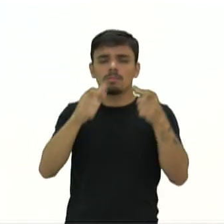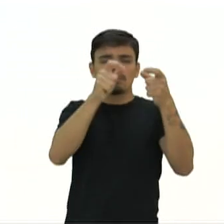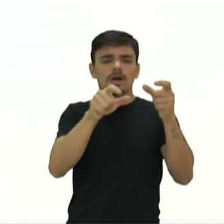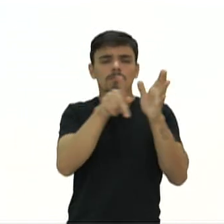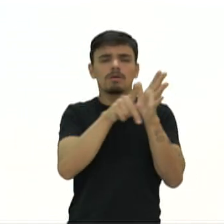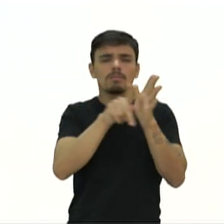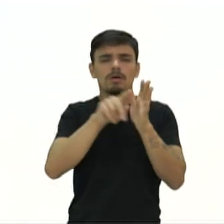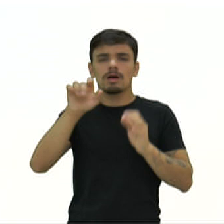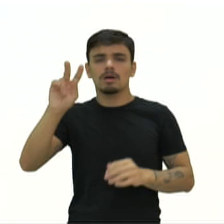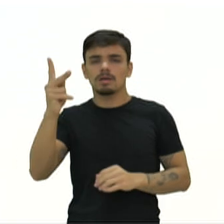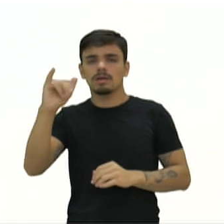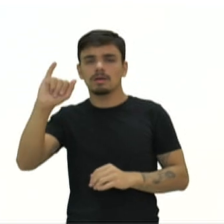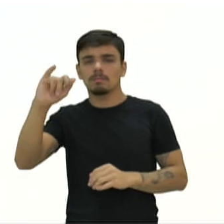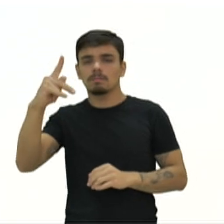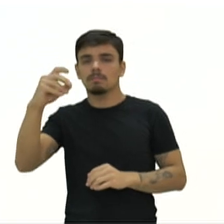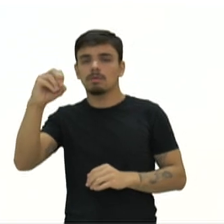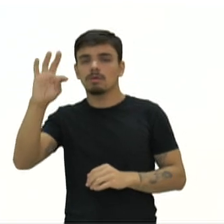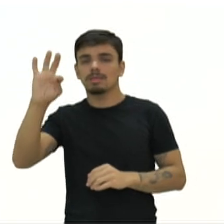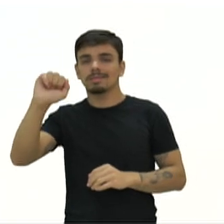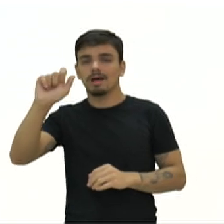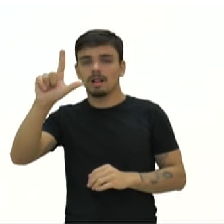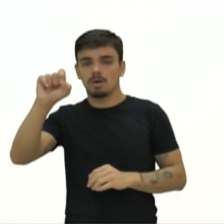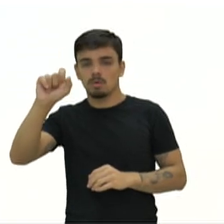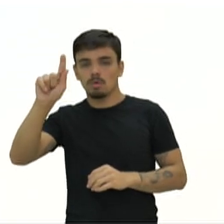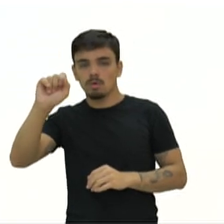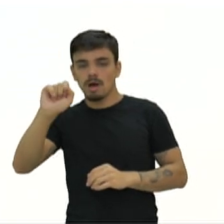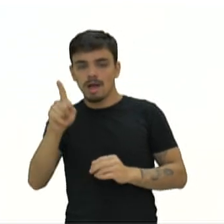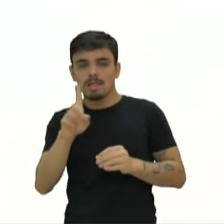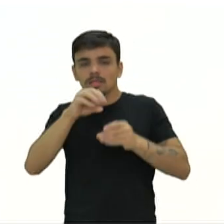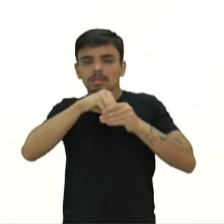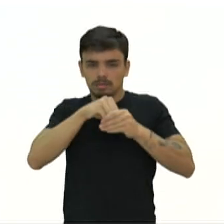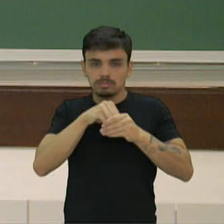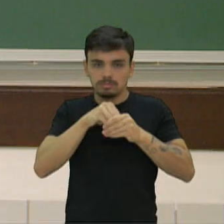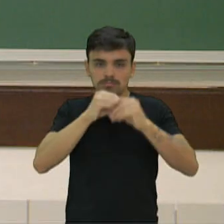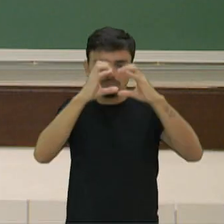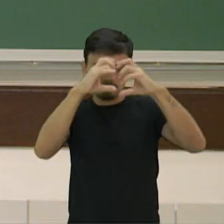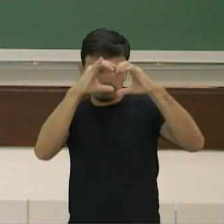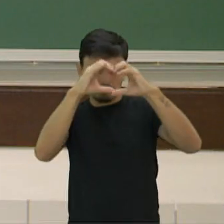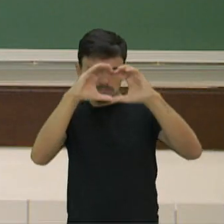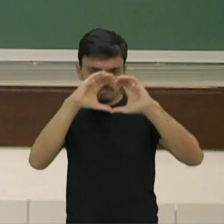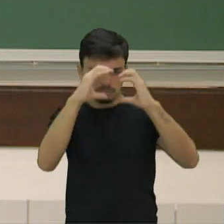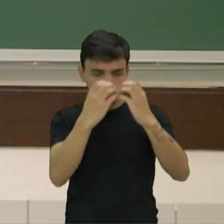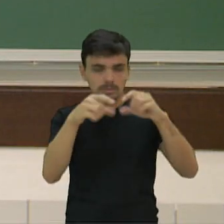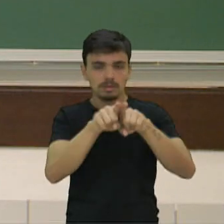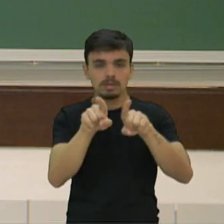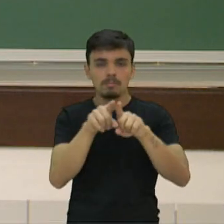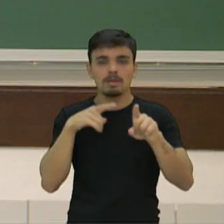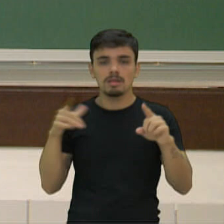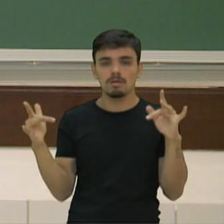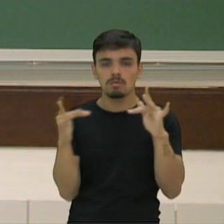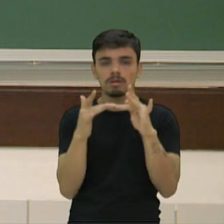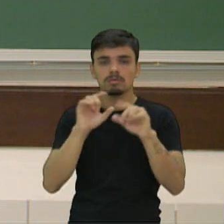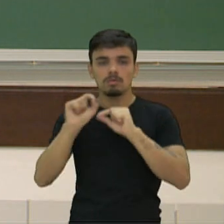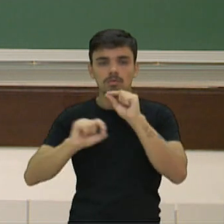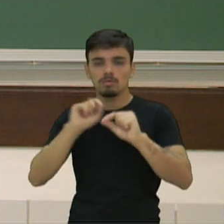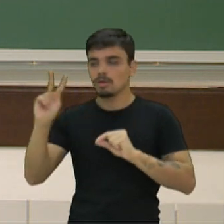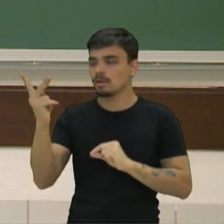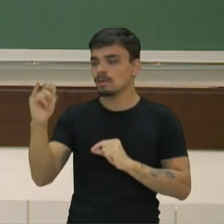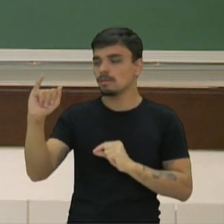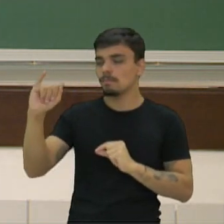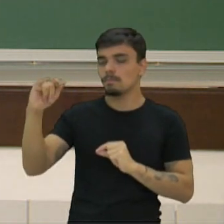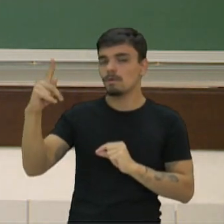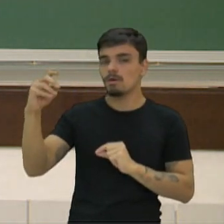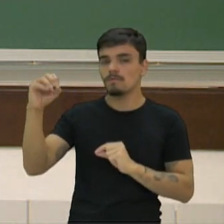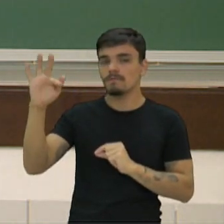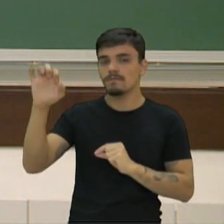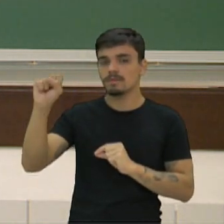que está ali na parte central, né, do encéfalo, né? E esse hipotálamo tem relação com uma glândula chamada hipófise,